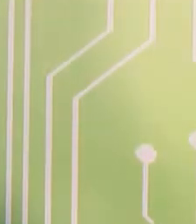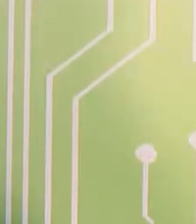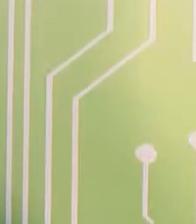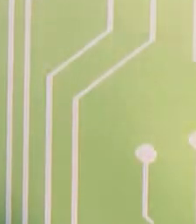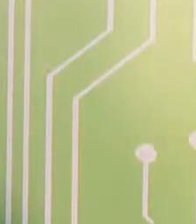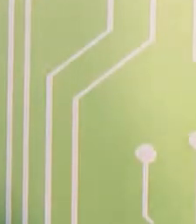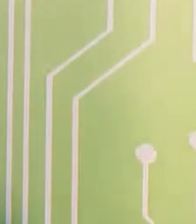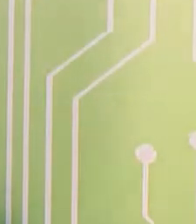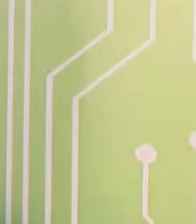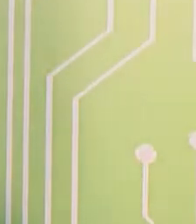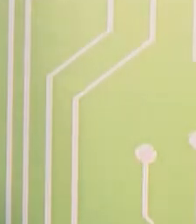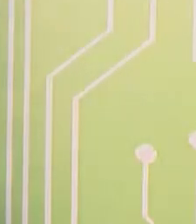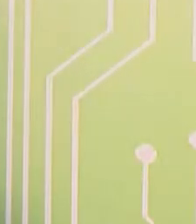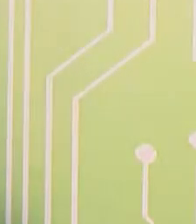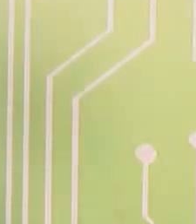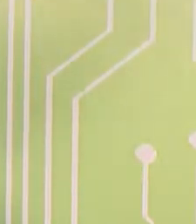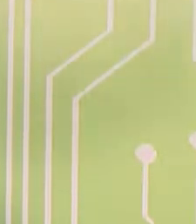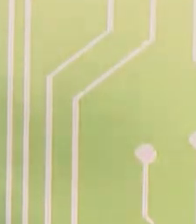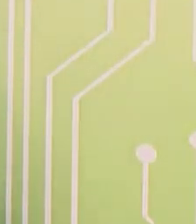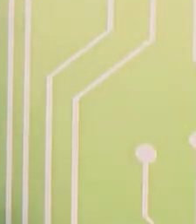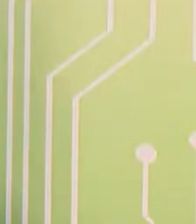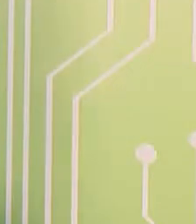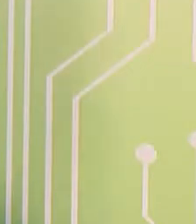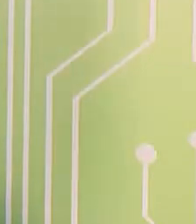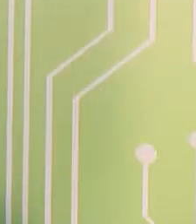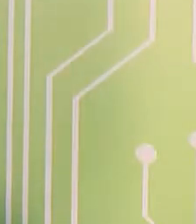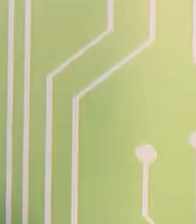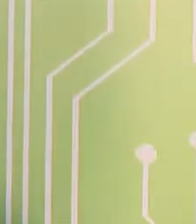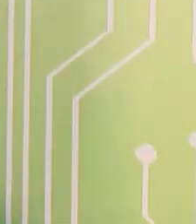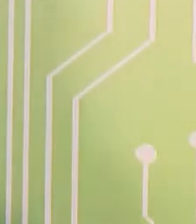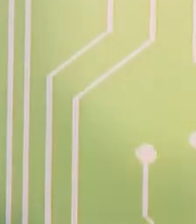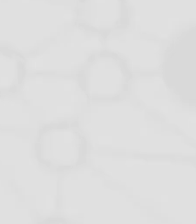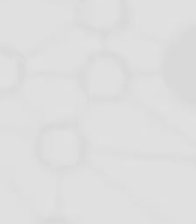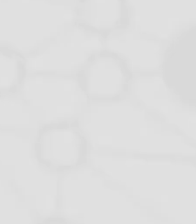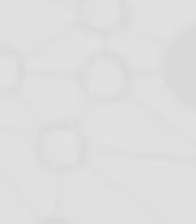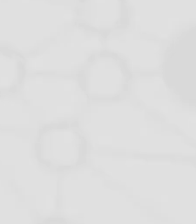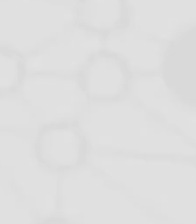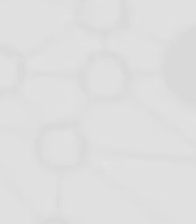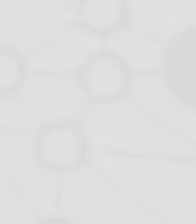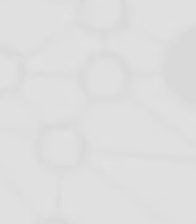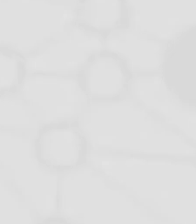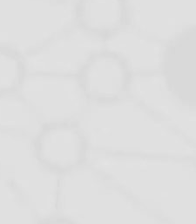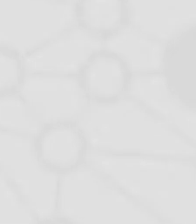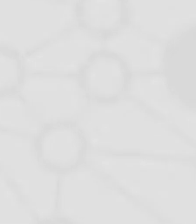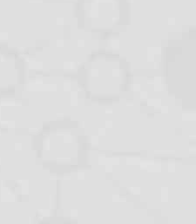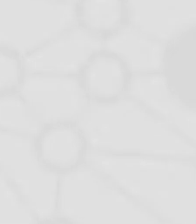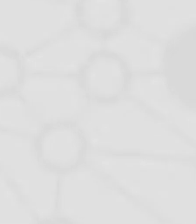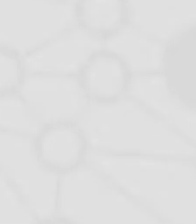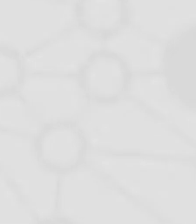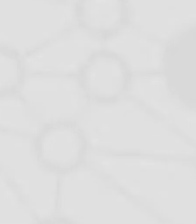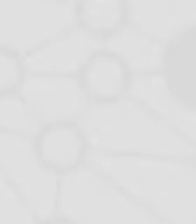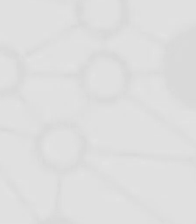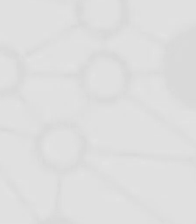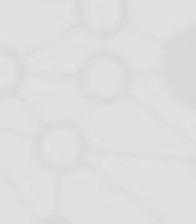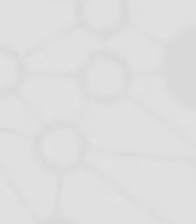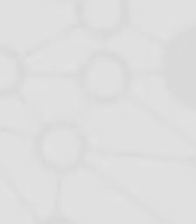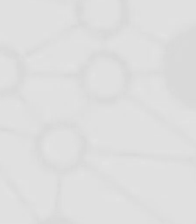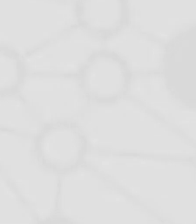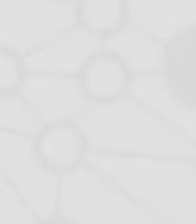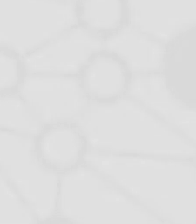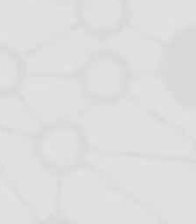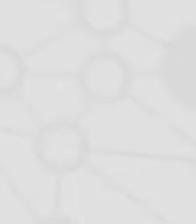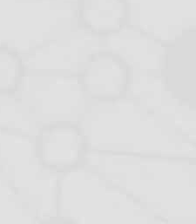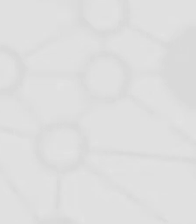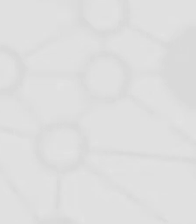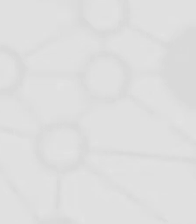para ver o que nós vamos estudar na disciplina de Fundamentos da Administração. A disciplina de Fundamentos da Administração, nós